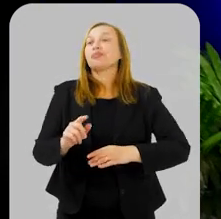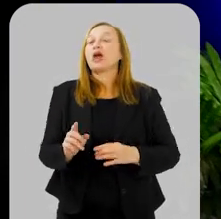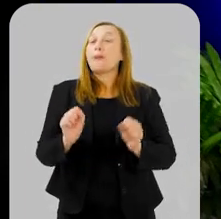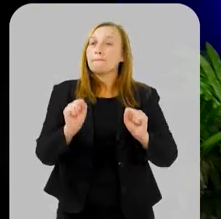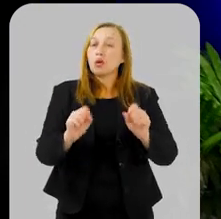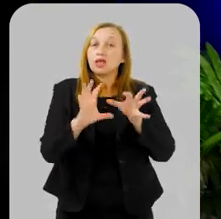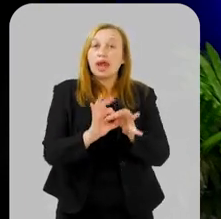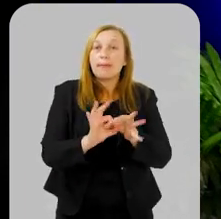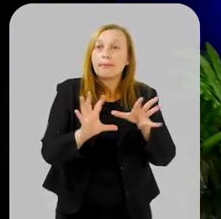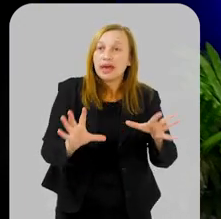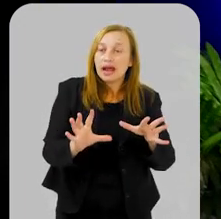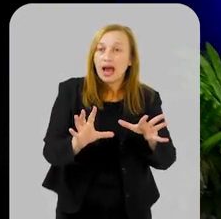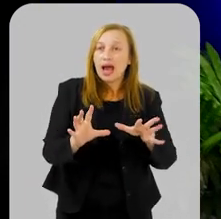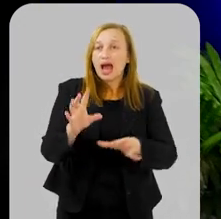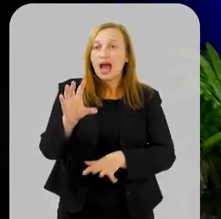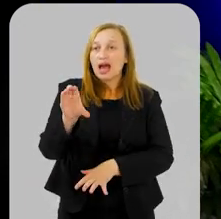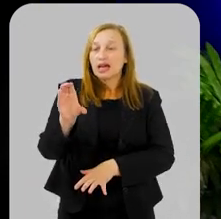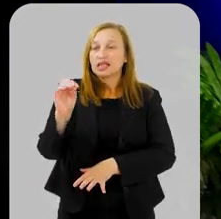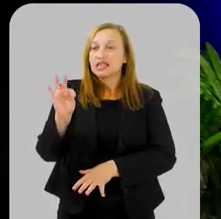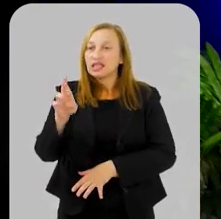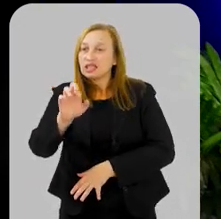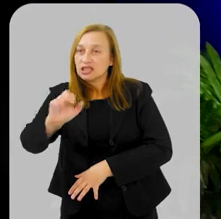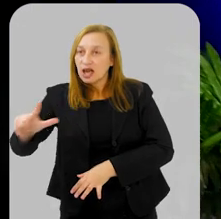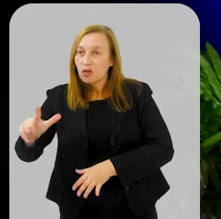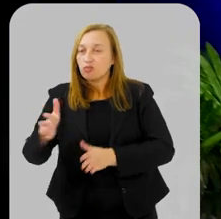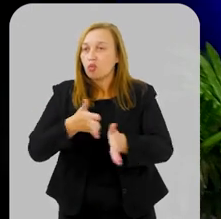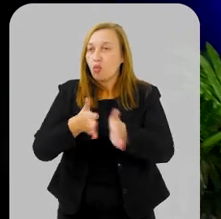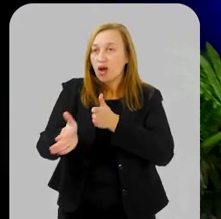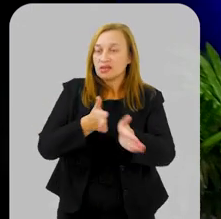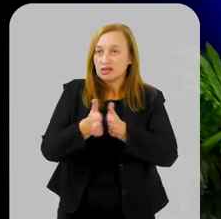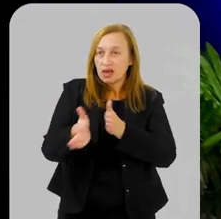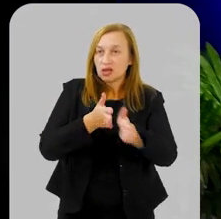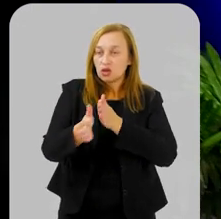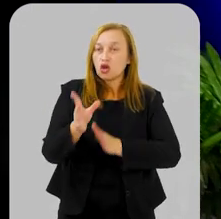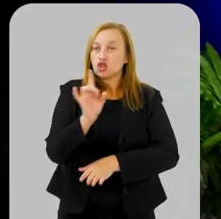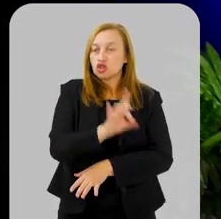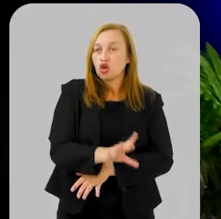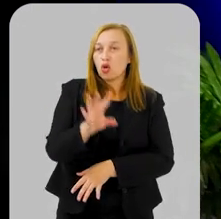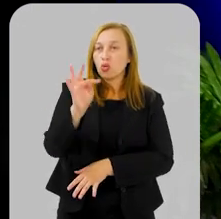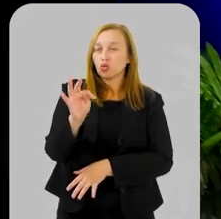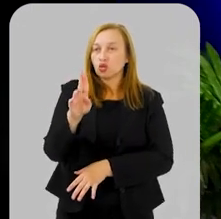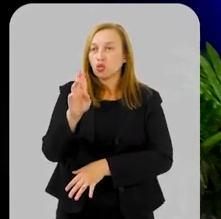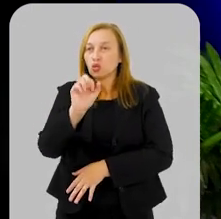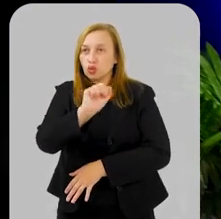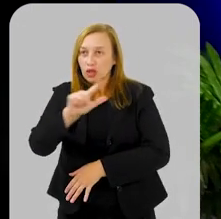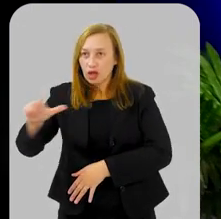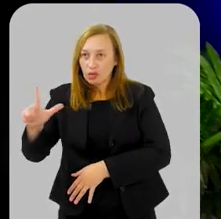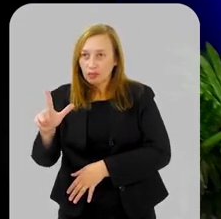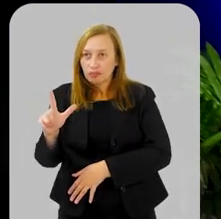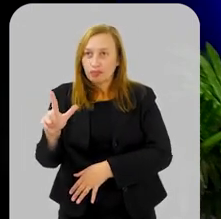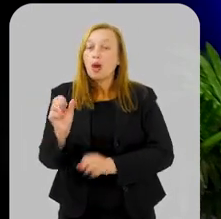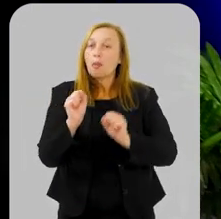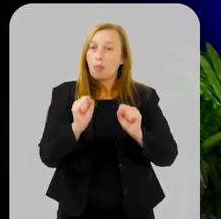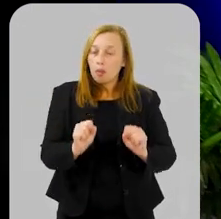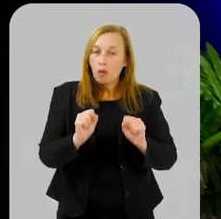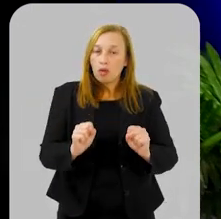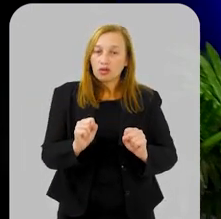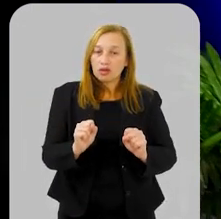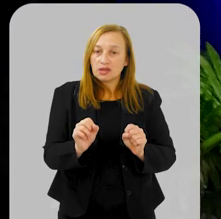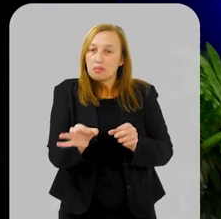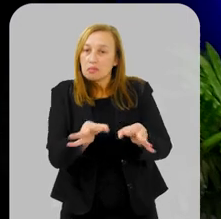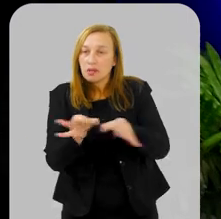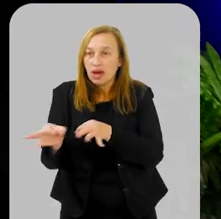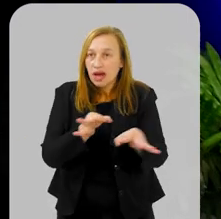central totalmente liberada para o acesso ao túnel Rebouças. Então, eu acho que dá para fazer um remanejamento